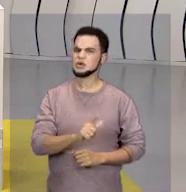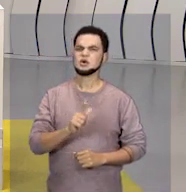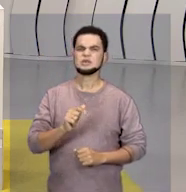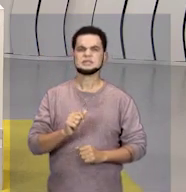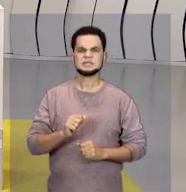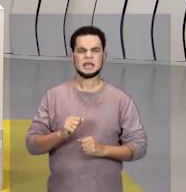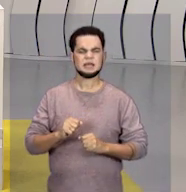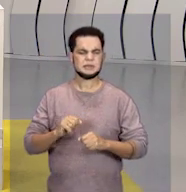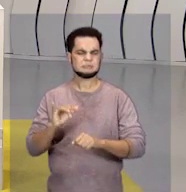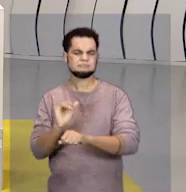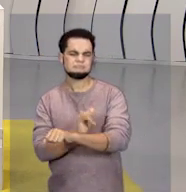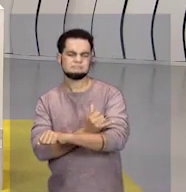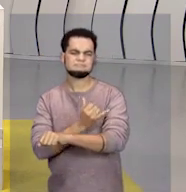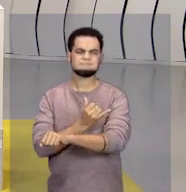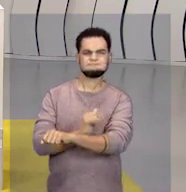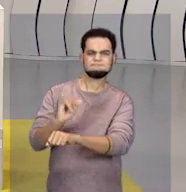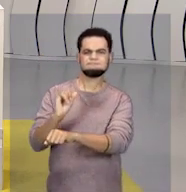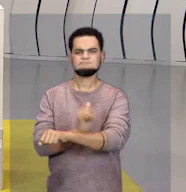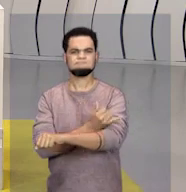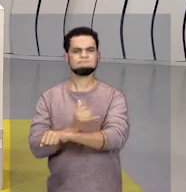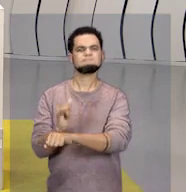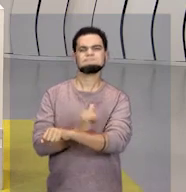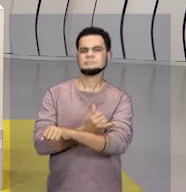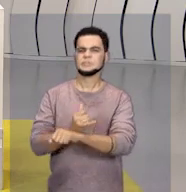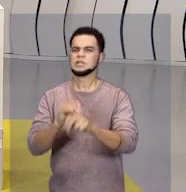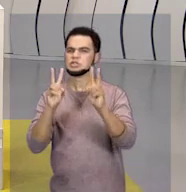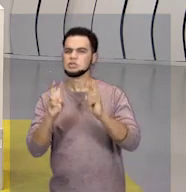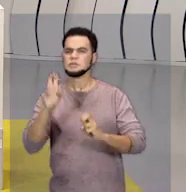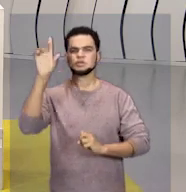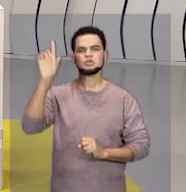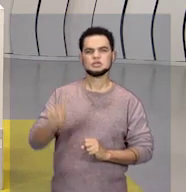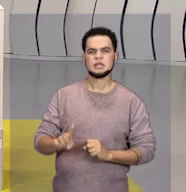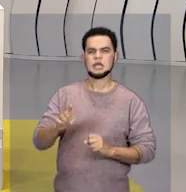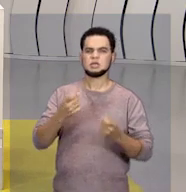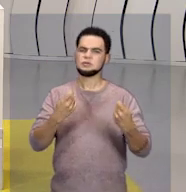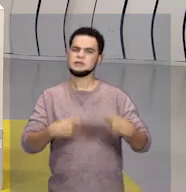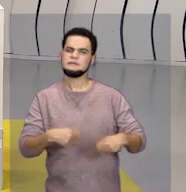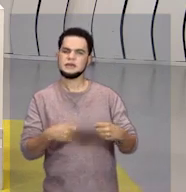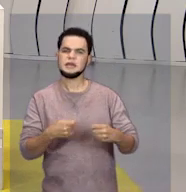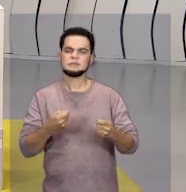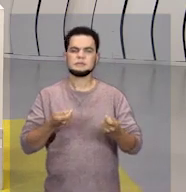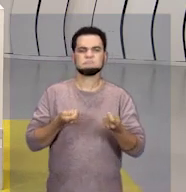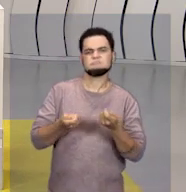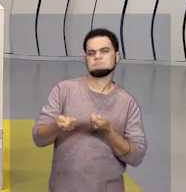mais ferramentas entre os seus direitos e os seus deveres para conseguir